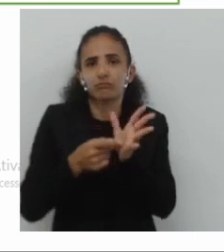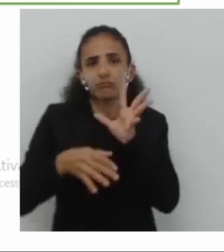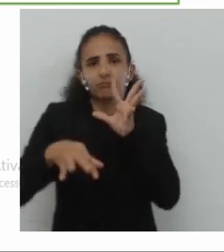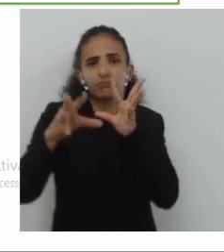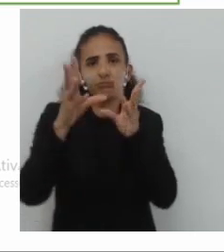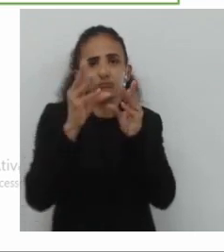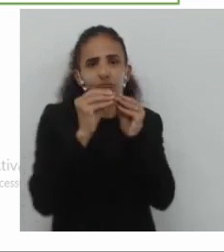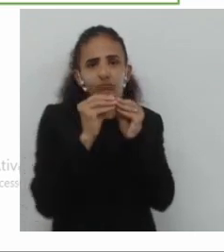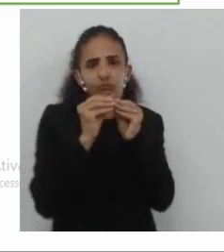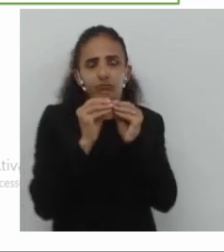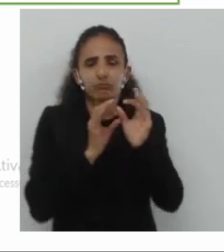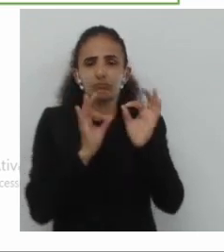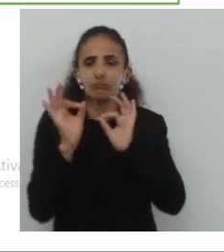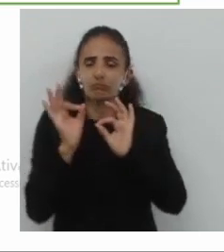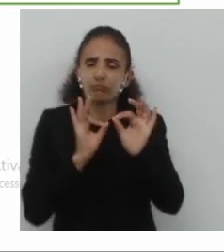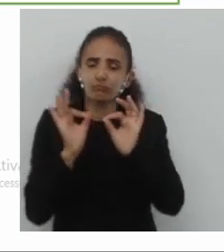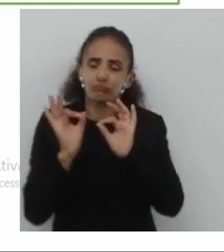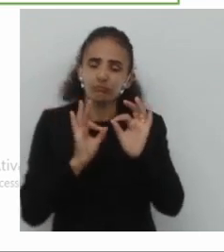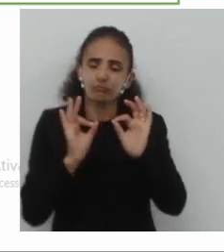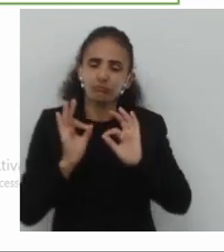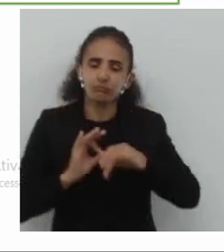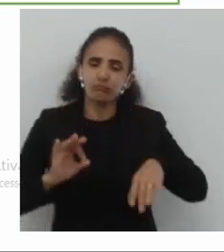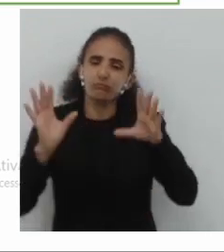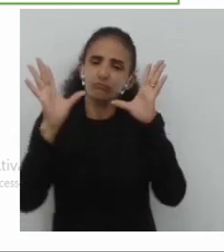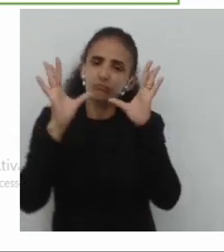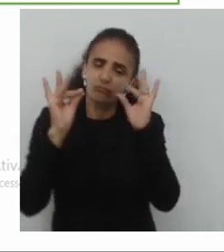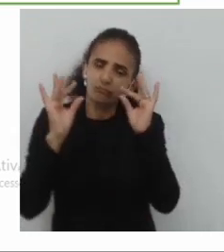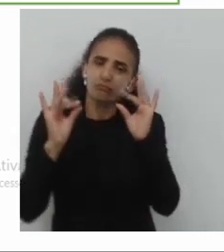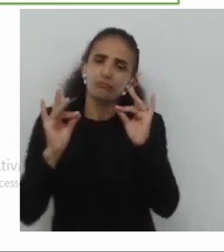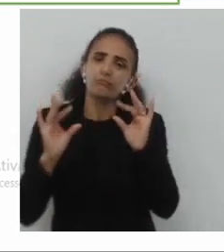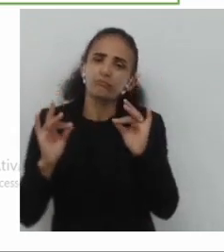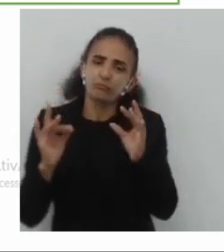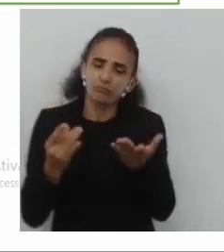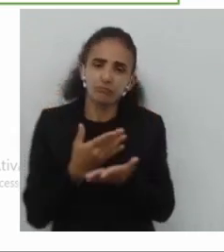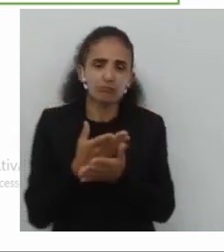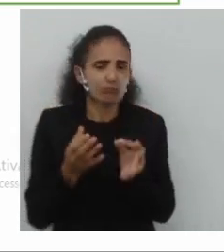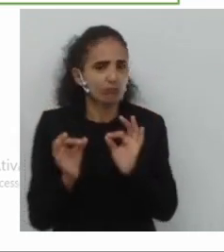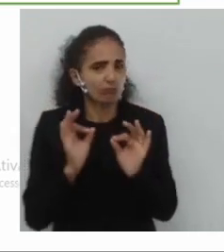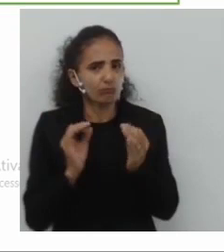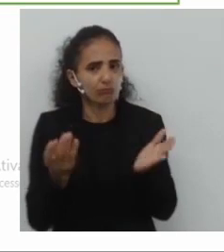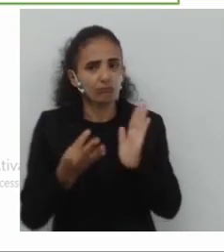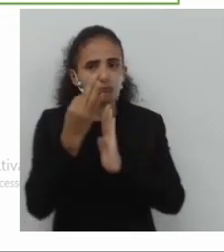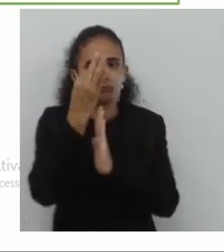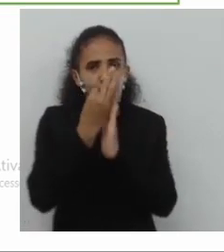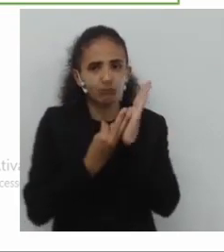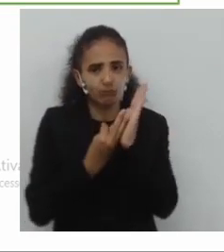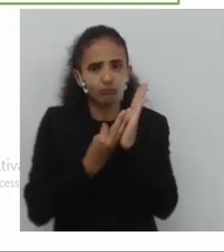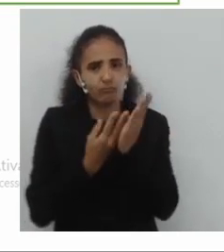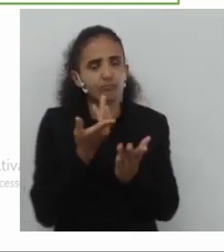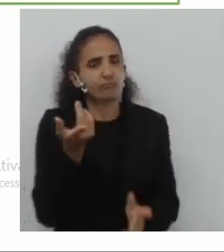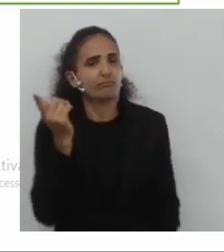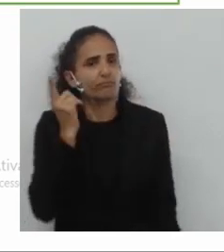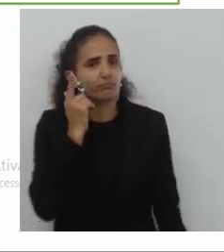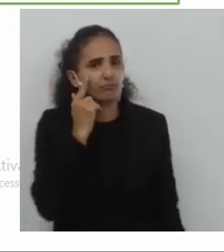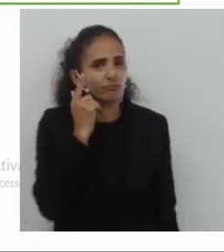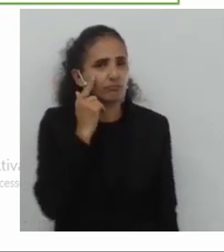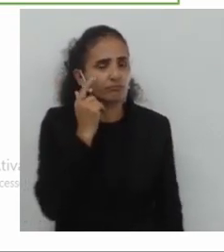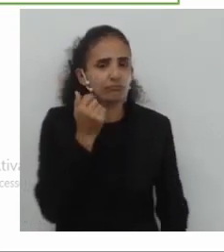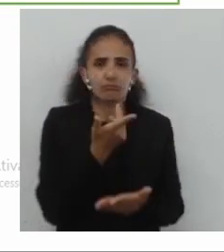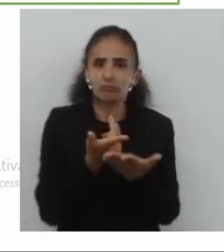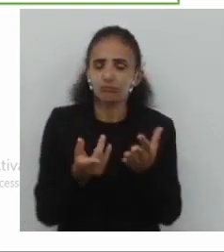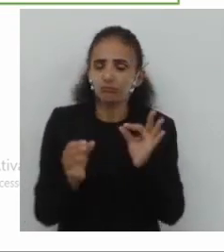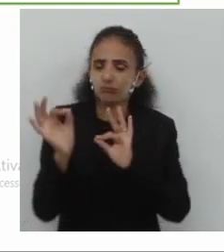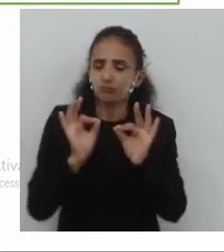síntese organizada. Todavia, resumimos não apenas para diminuir o texto. Olha aí, em destaque, não é